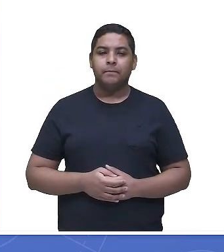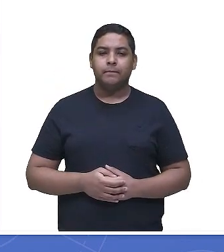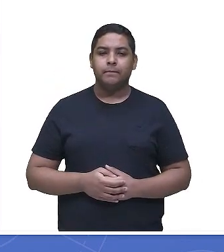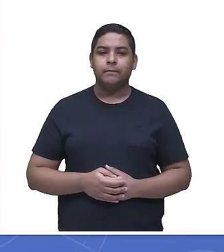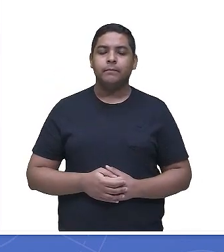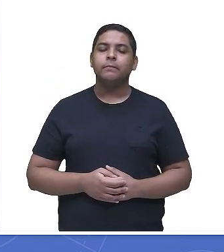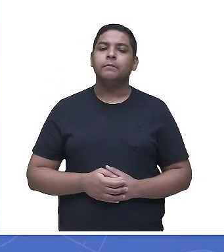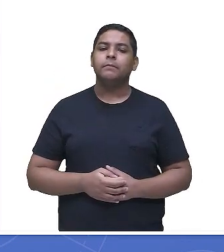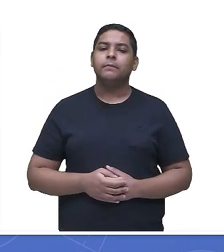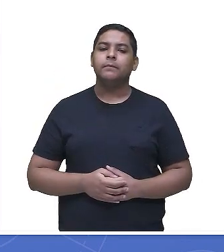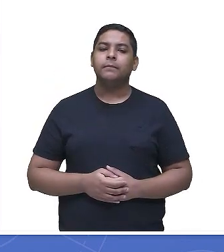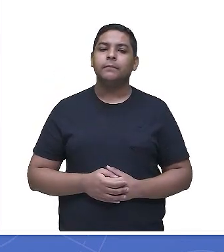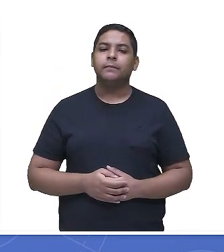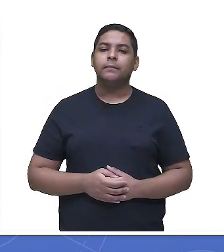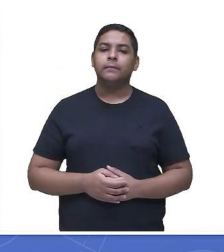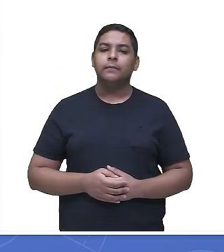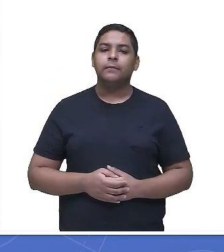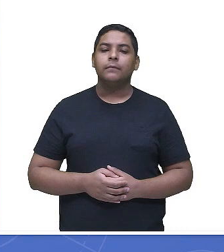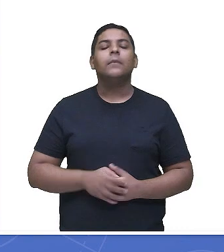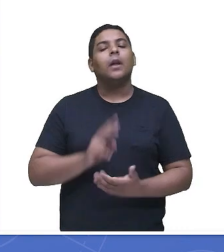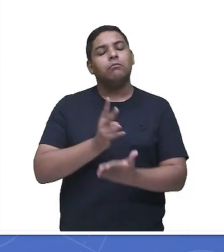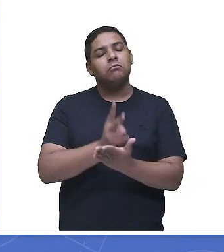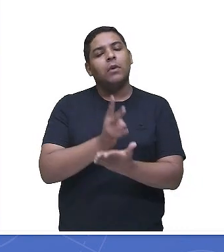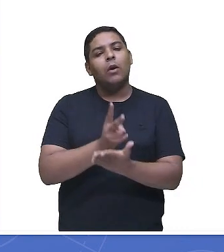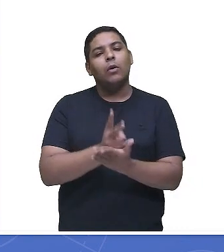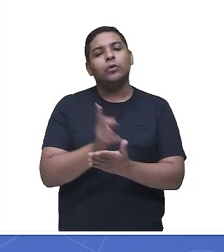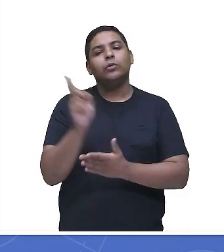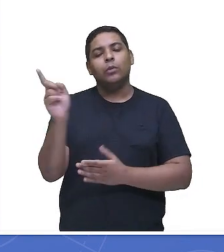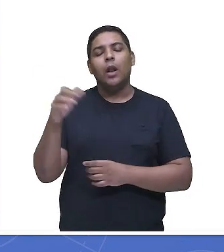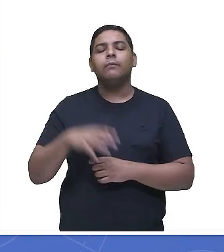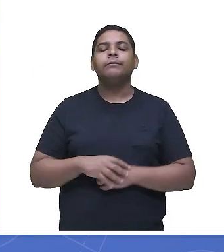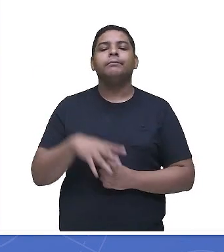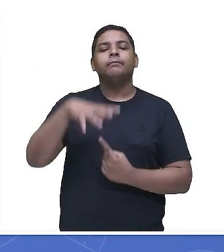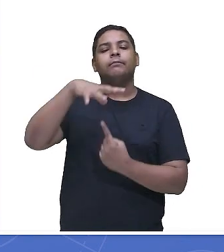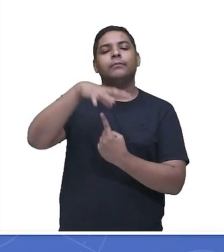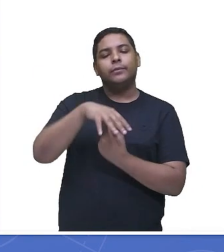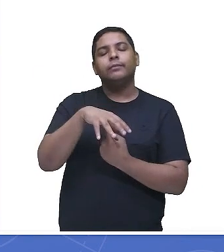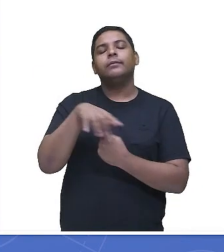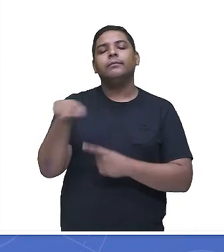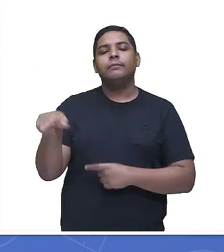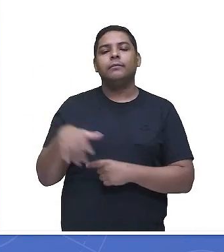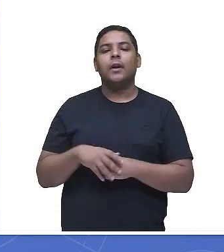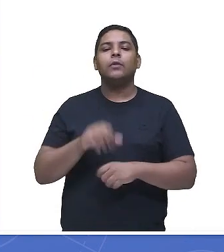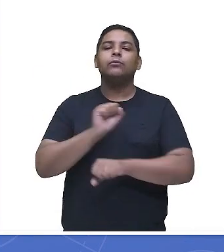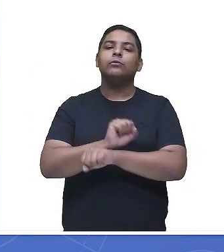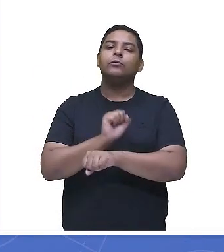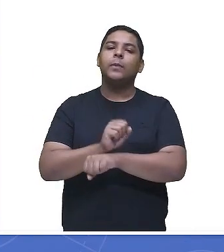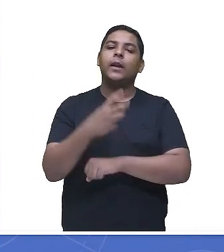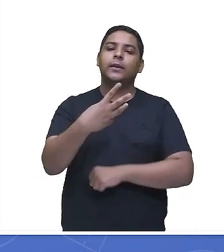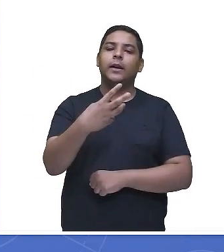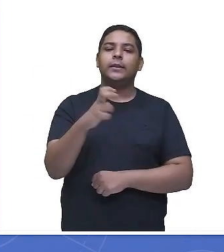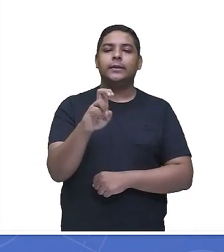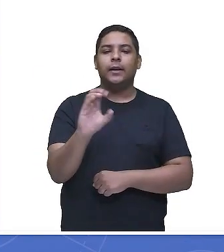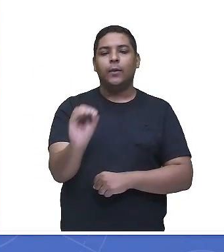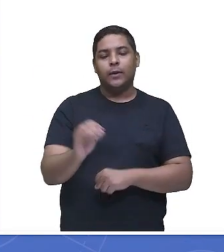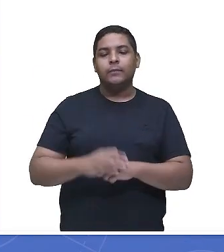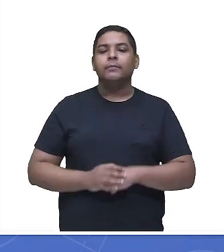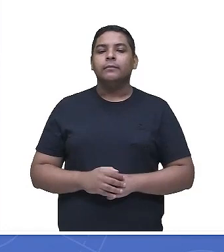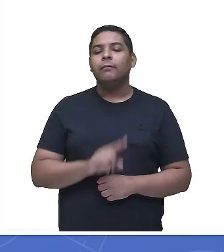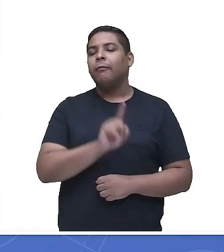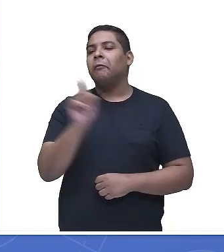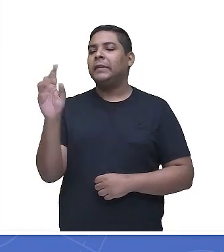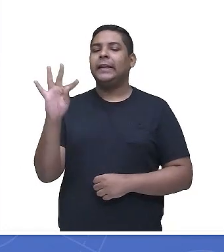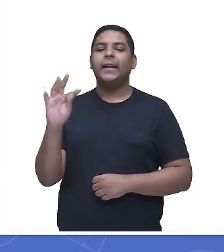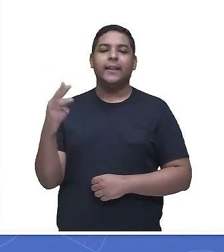Gente, eu continuo lá na minha parada de ônibus, lá na Djalma Batista, esperando 350 para ir pro T3, tá? E